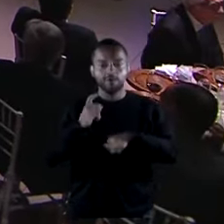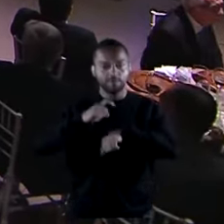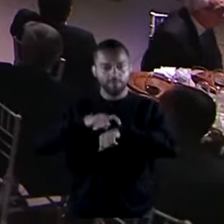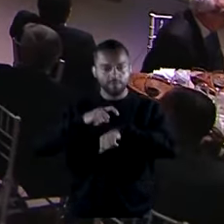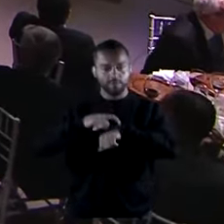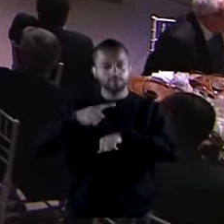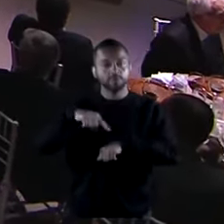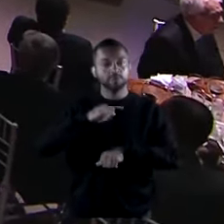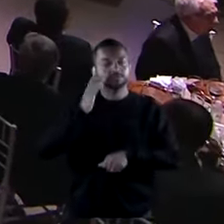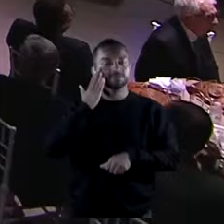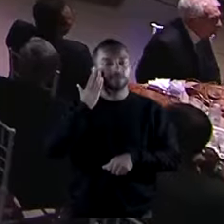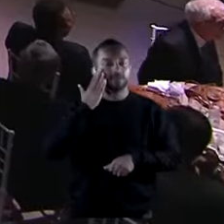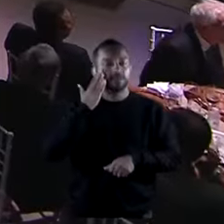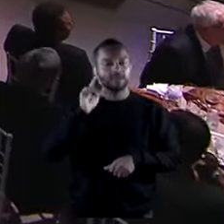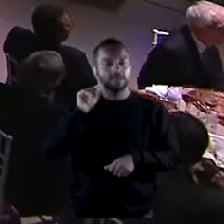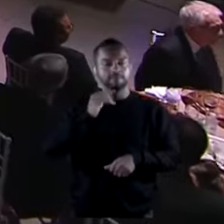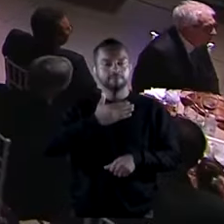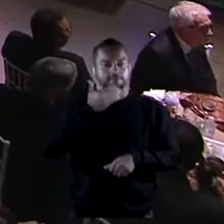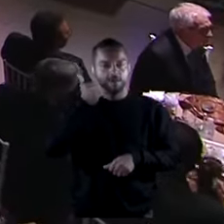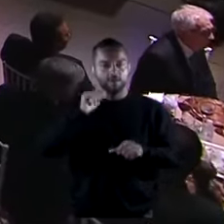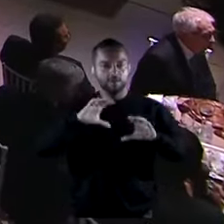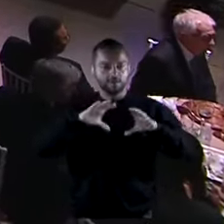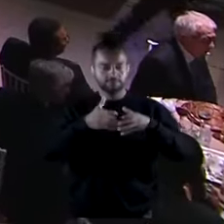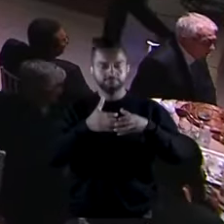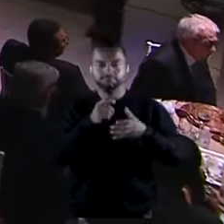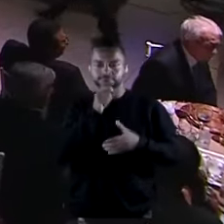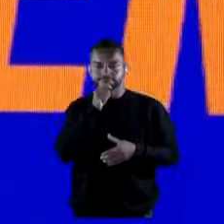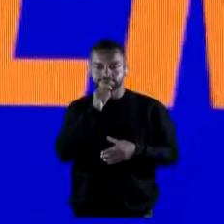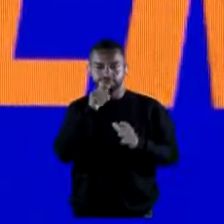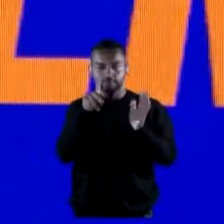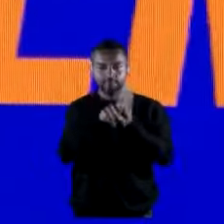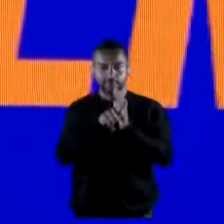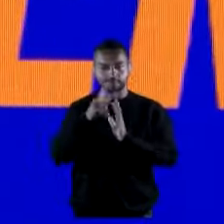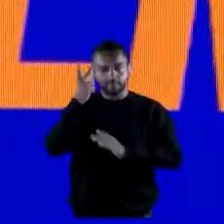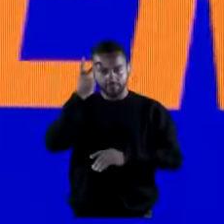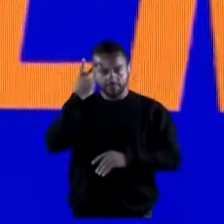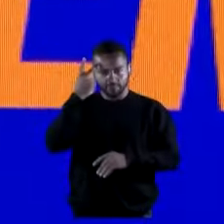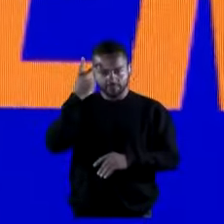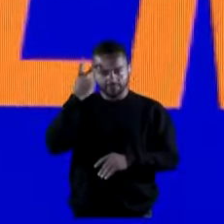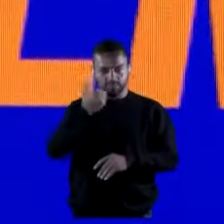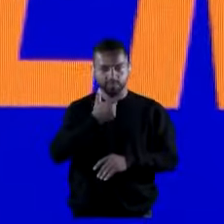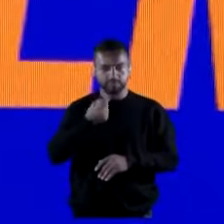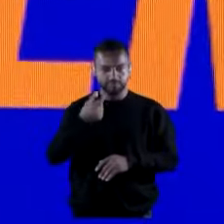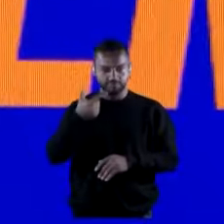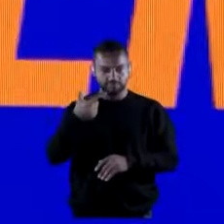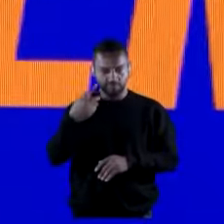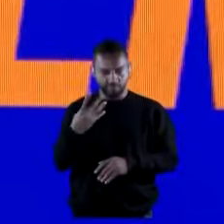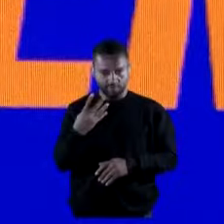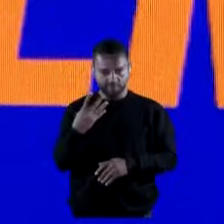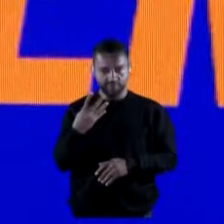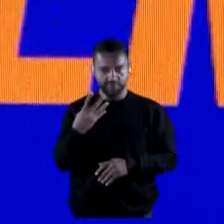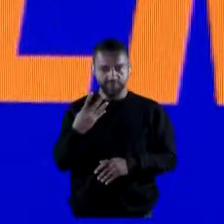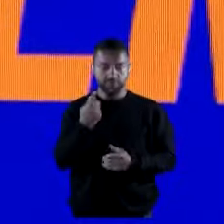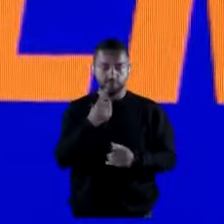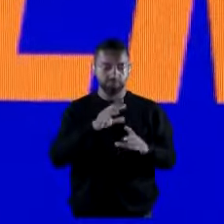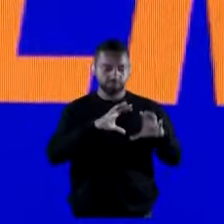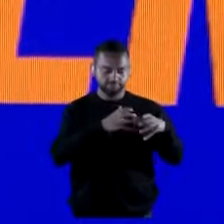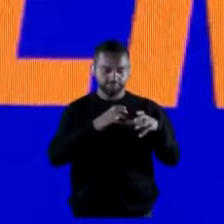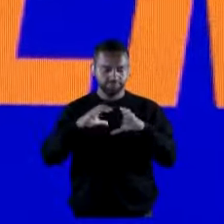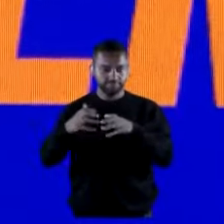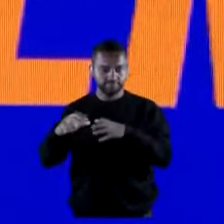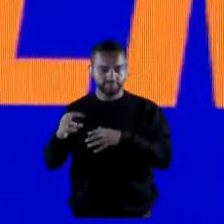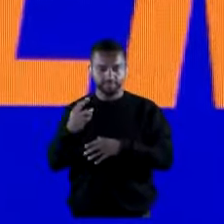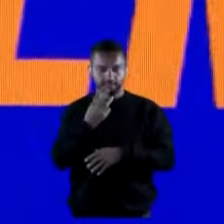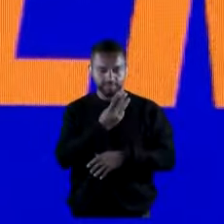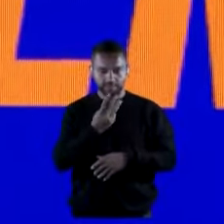gente saber quem é a melhor equipe de arbitragem do Paulistão Sicred 2024. Sim, esse trio nós convidamos a